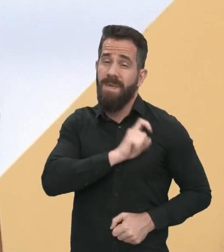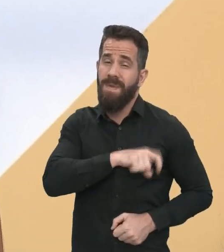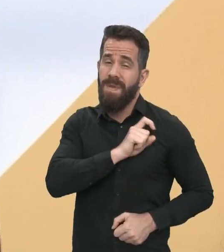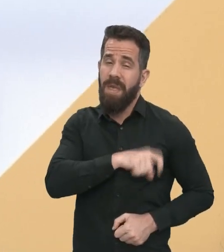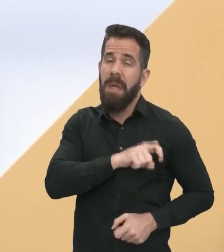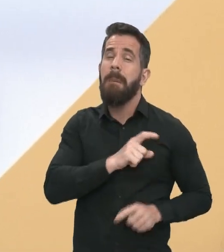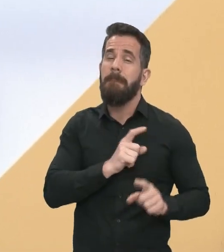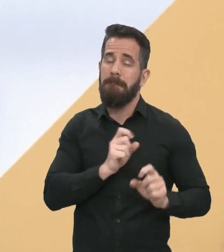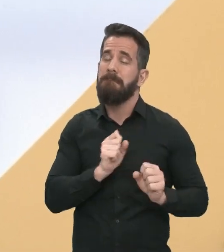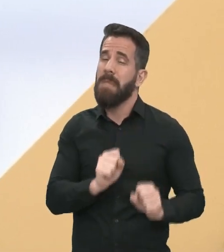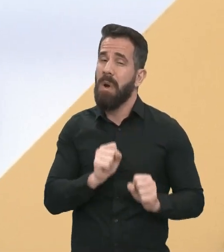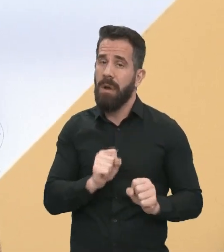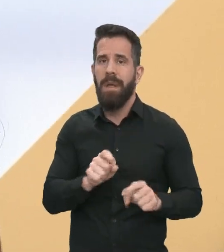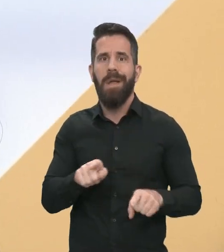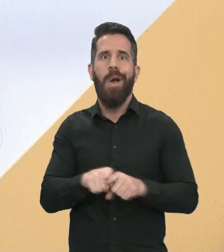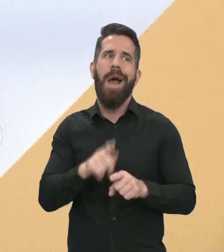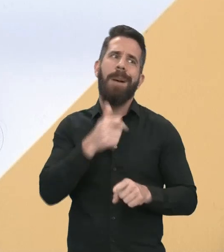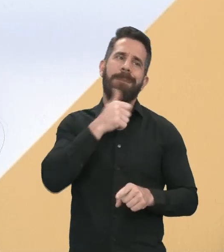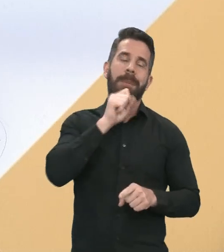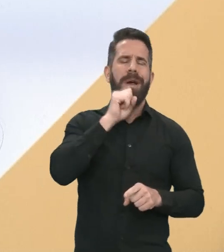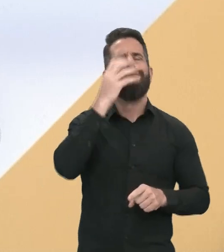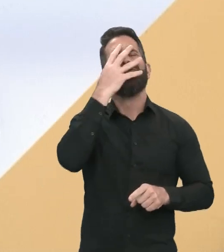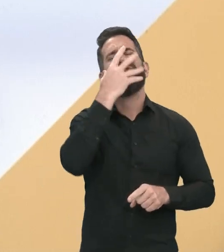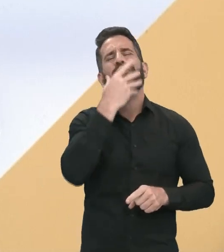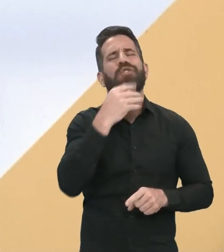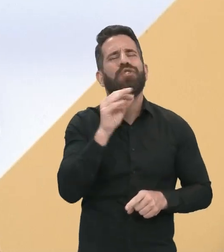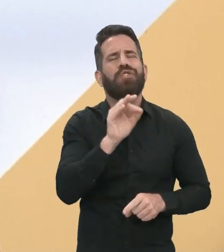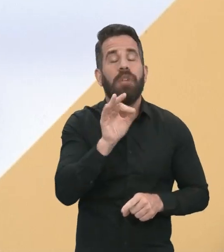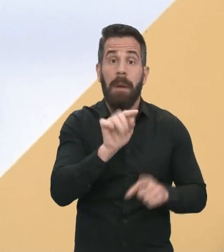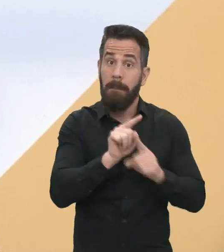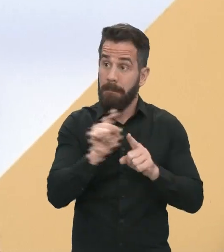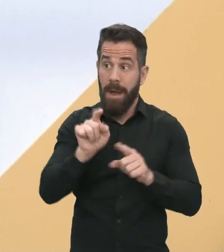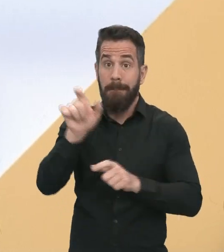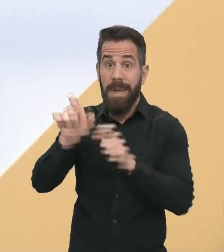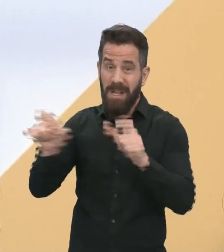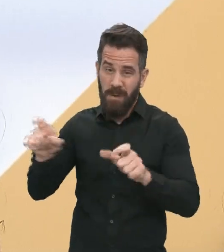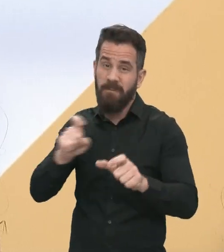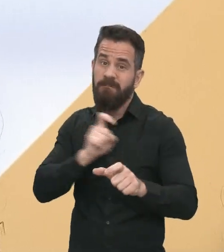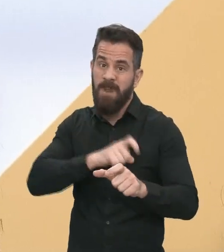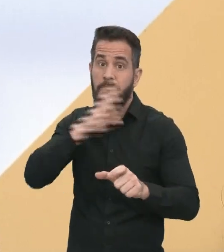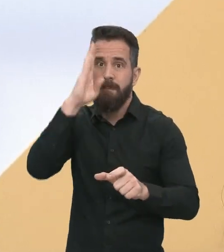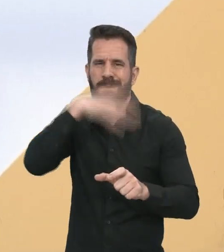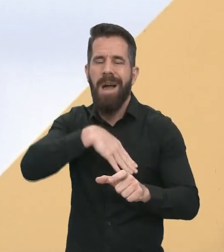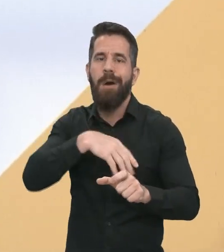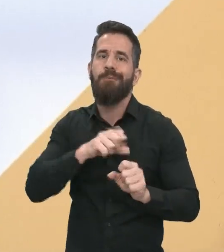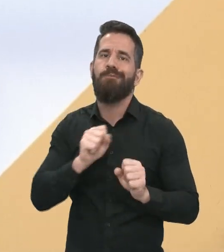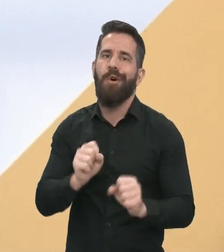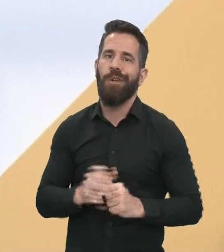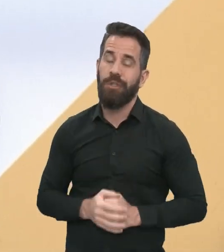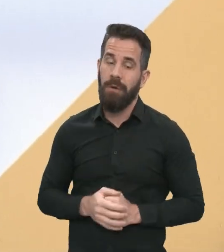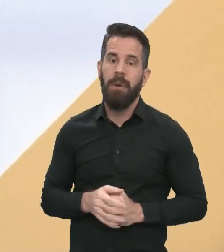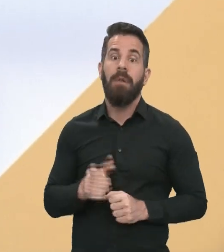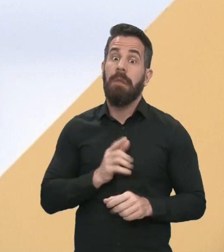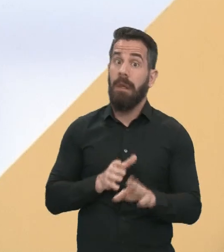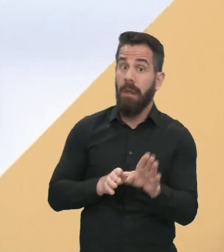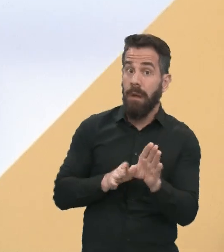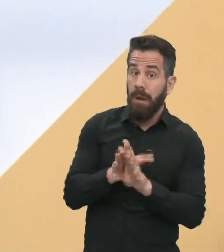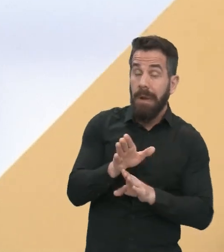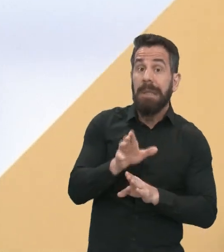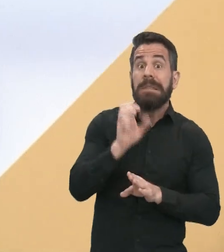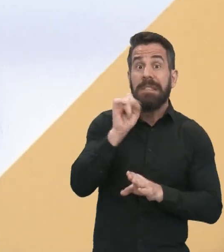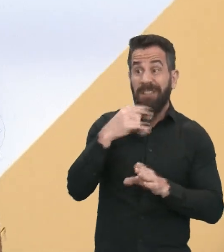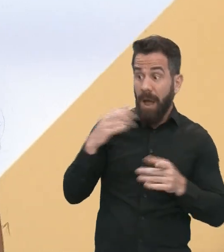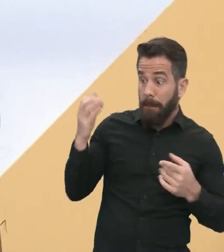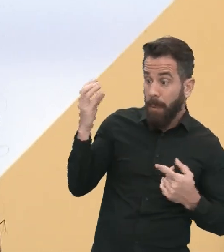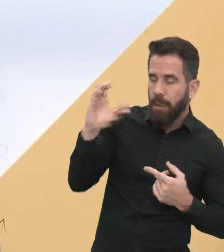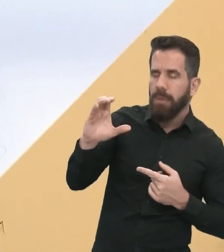achou bonitinho também, igual a mãe e a família achou. Então a gente tem algumas recomendações de, se você vai postar, posta num lugar que é privado, que